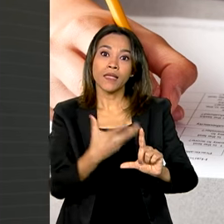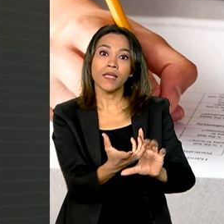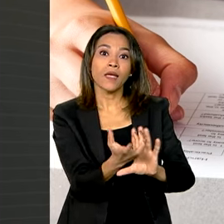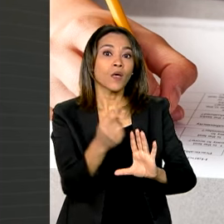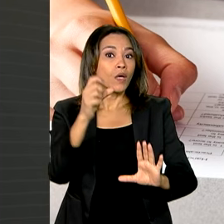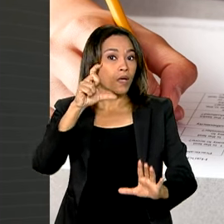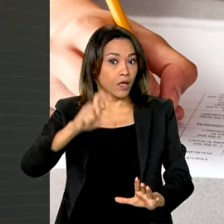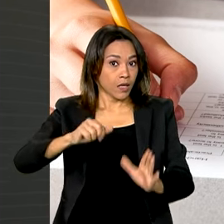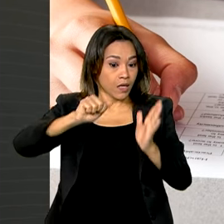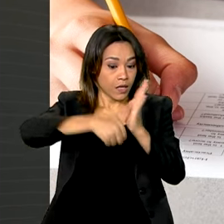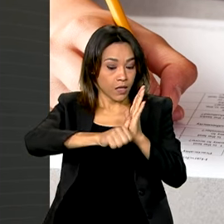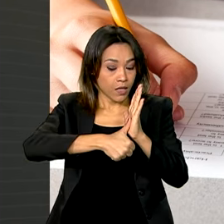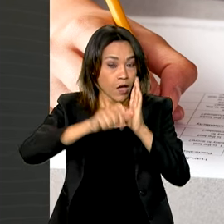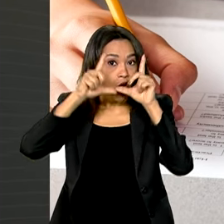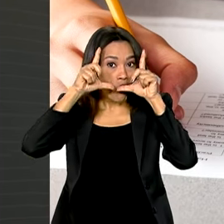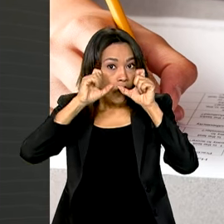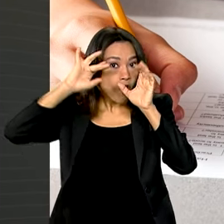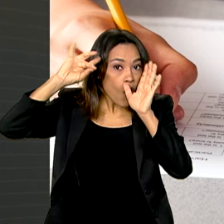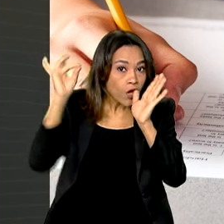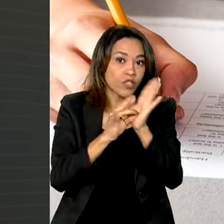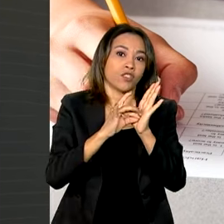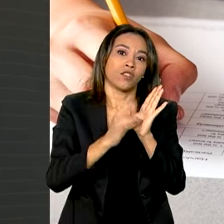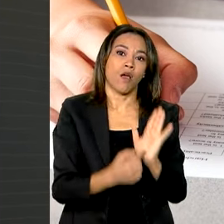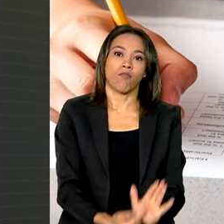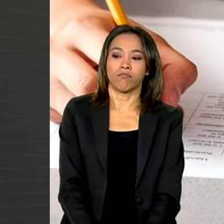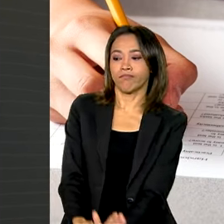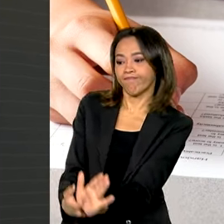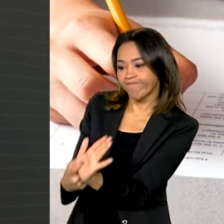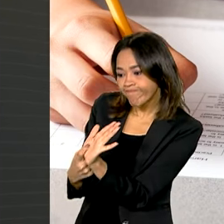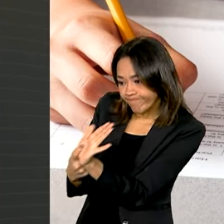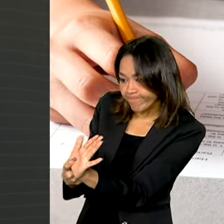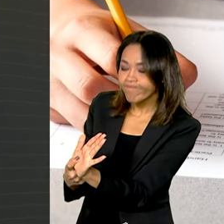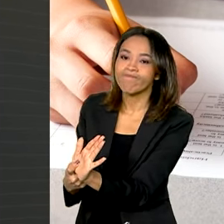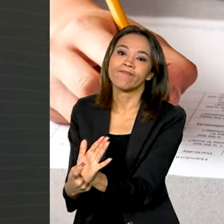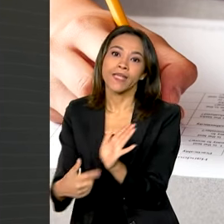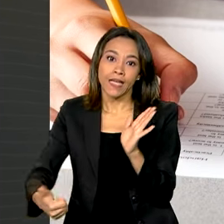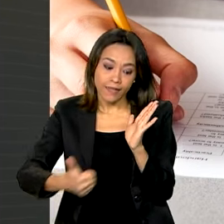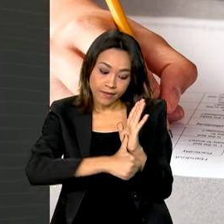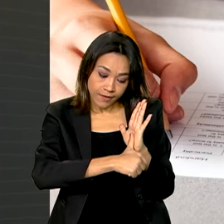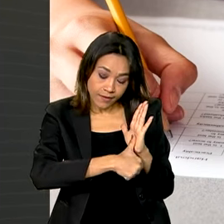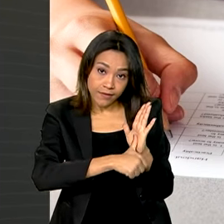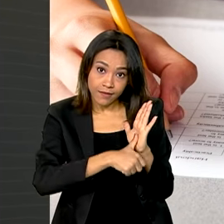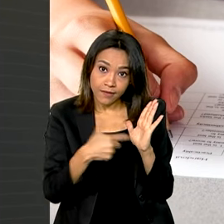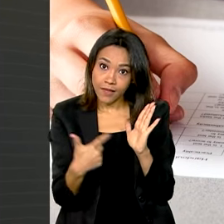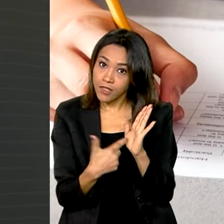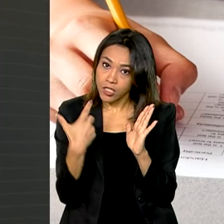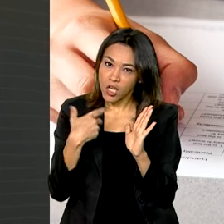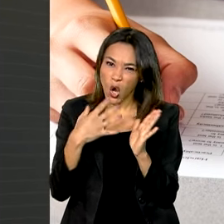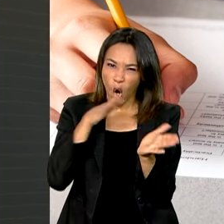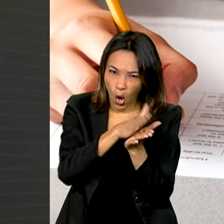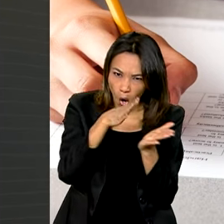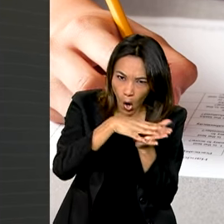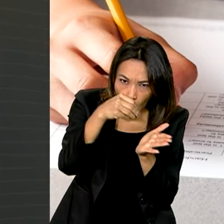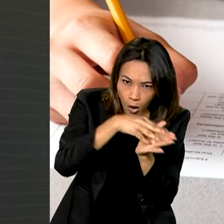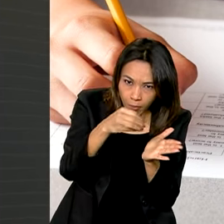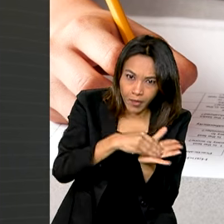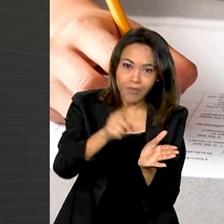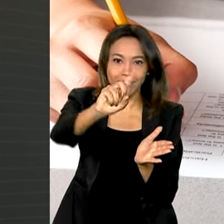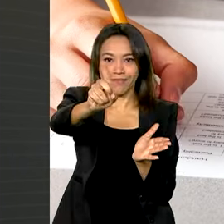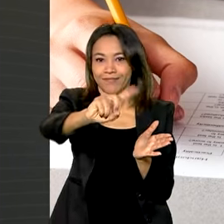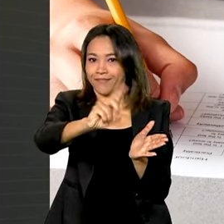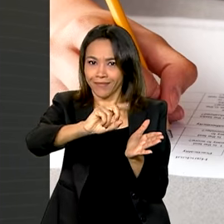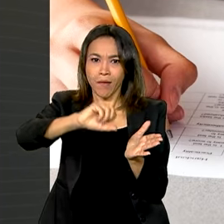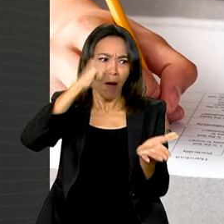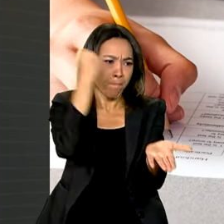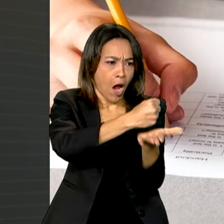original com foto a cópia do documento de identidade não será aceita mesmo que